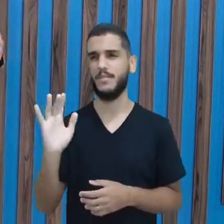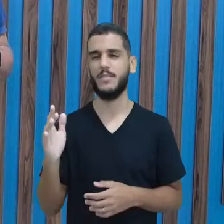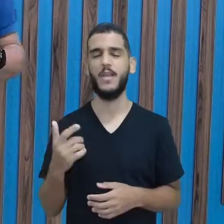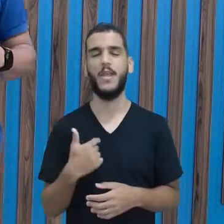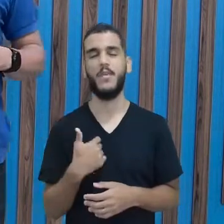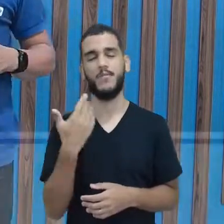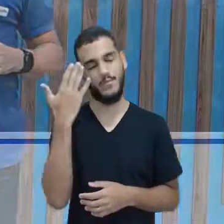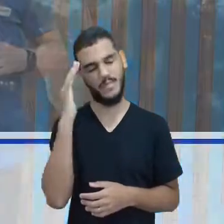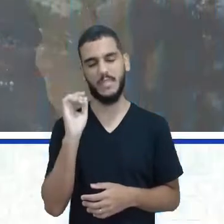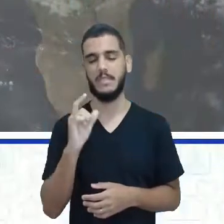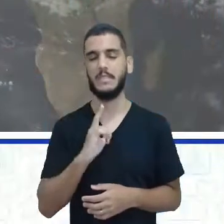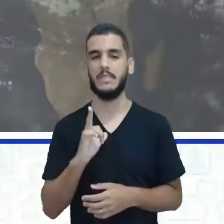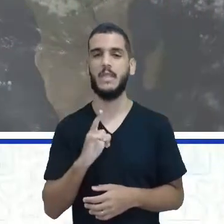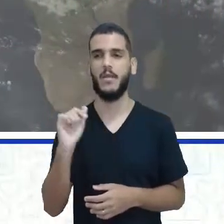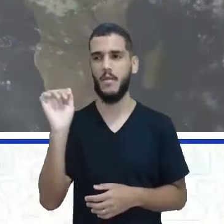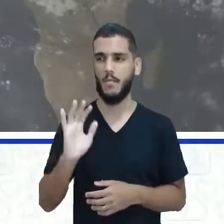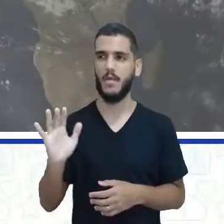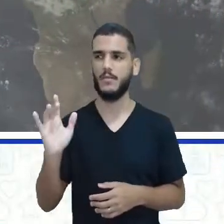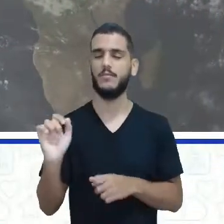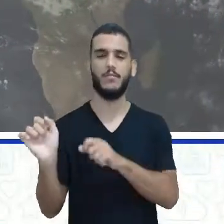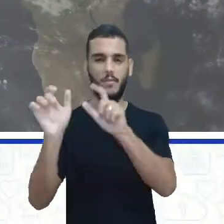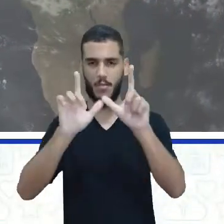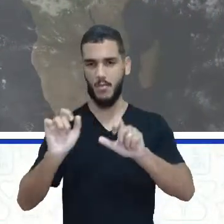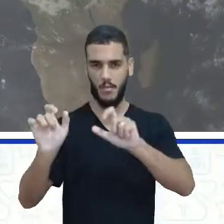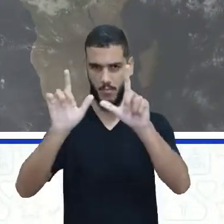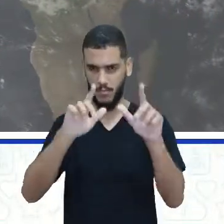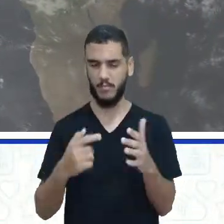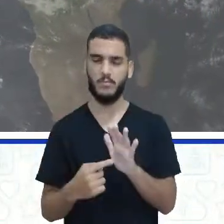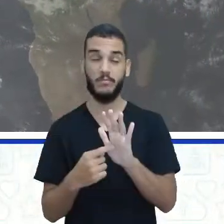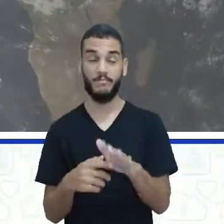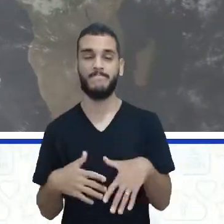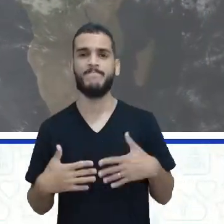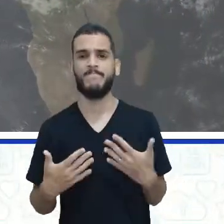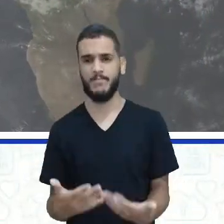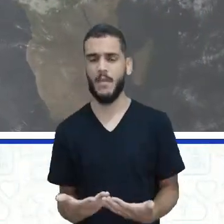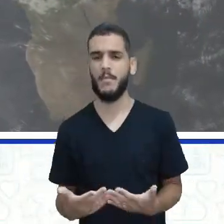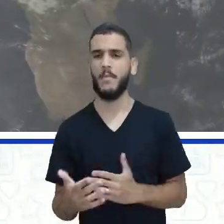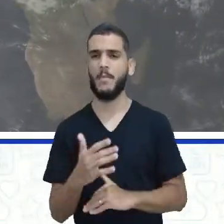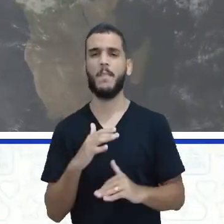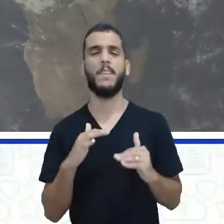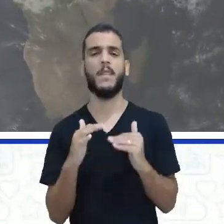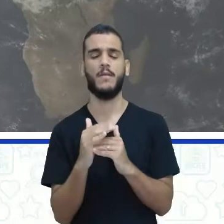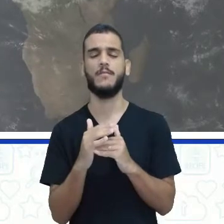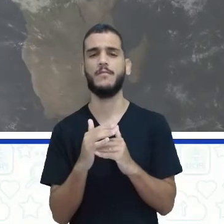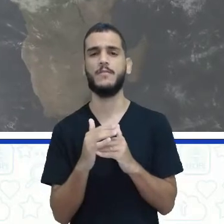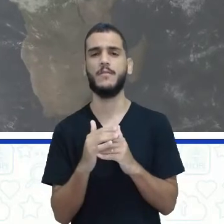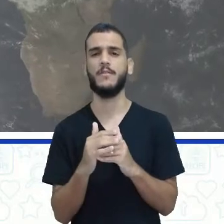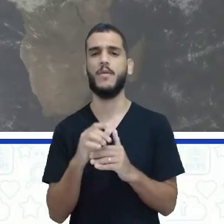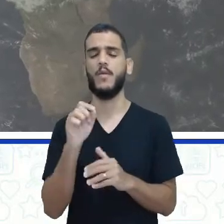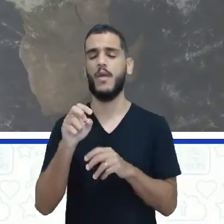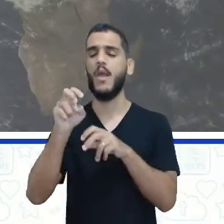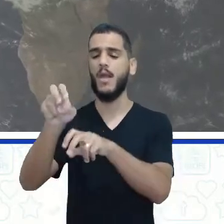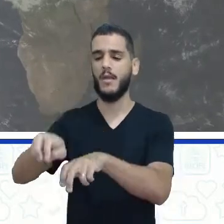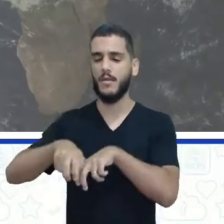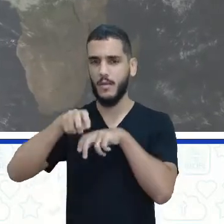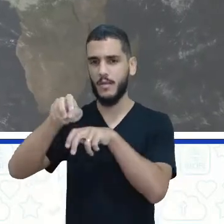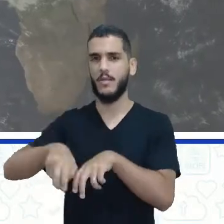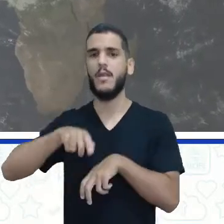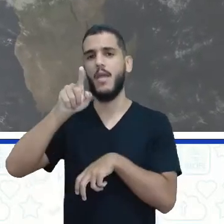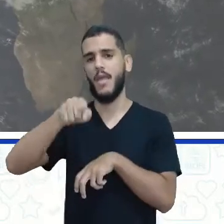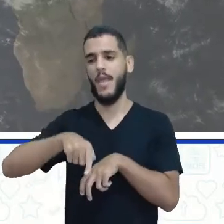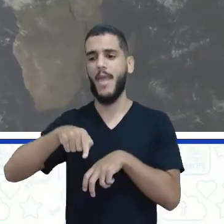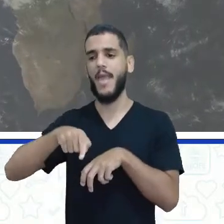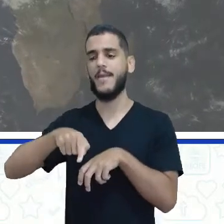trouxe, mas eu acho que vai ter aí. Mas ó, em todos eles, a agricultura é bastante